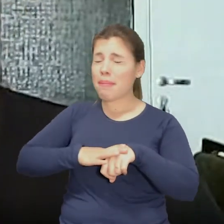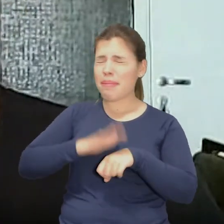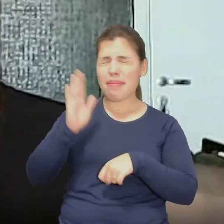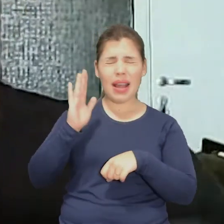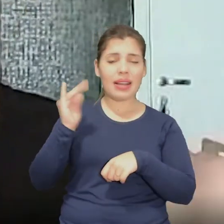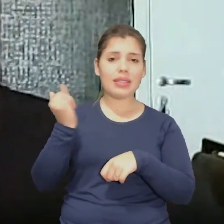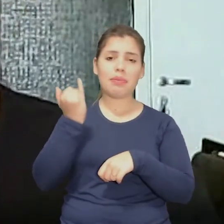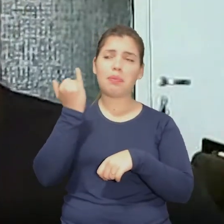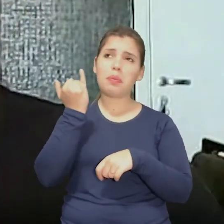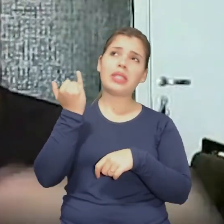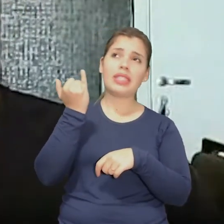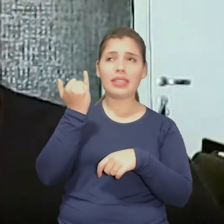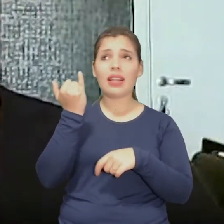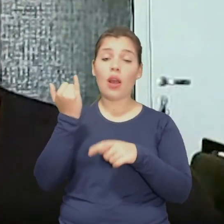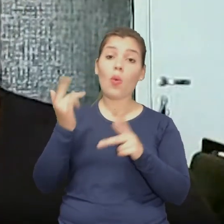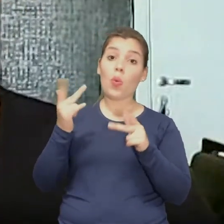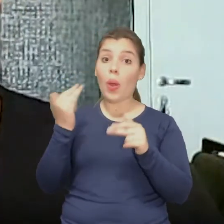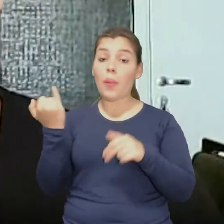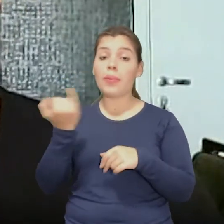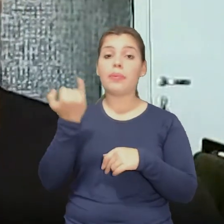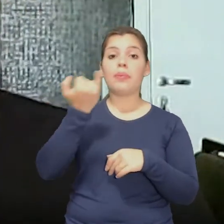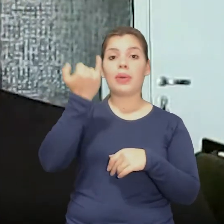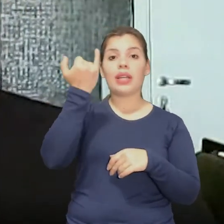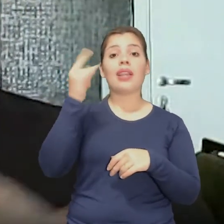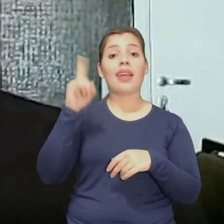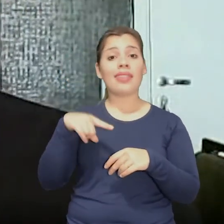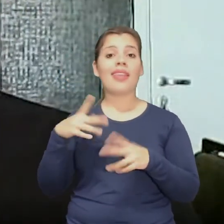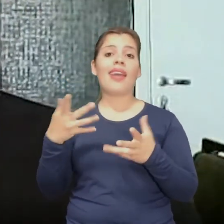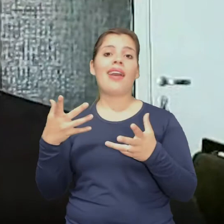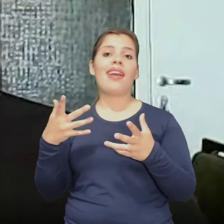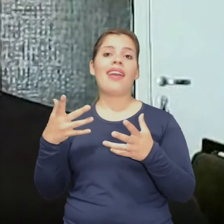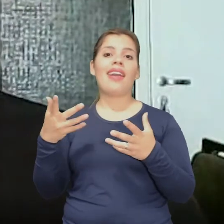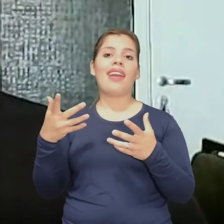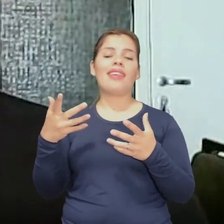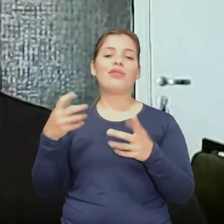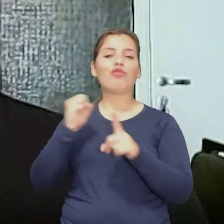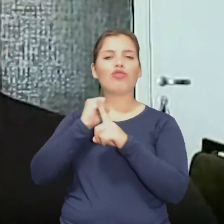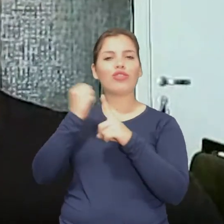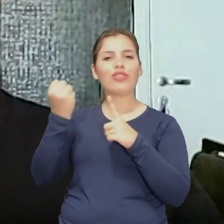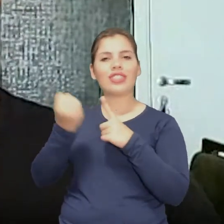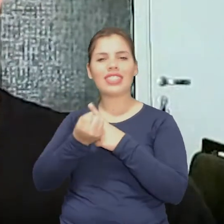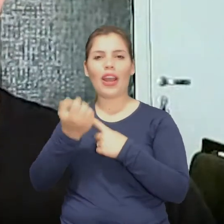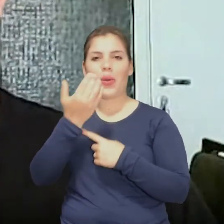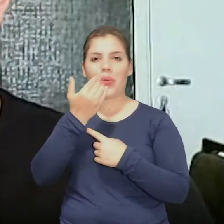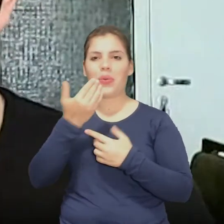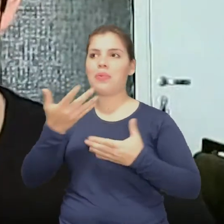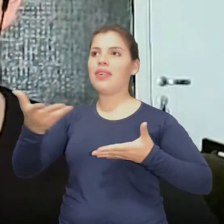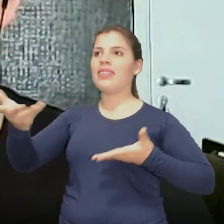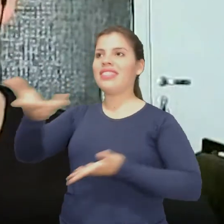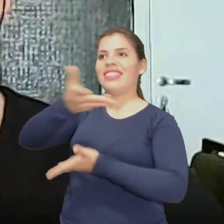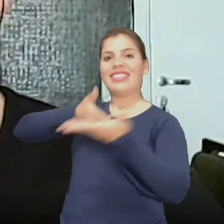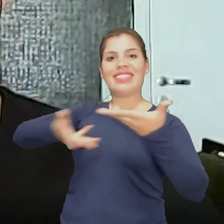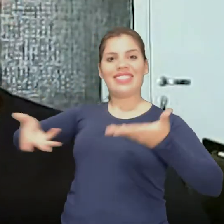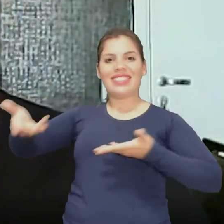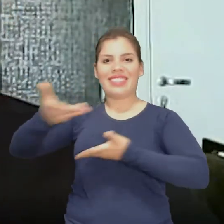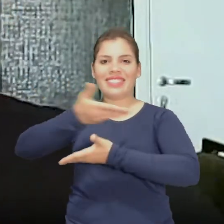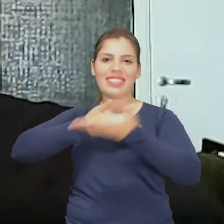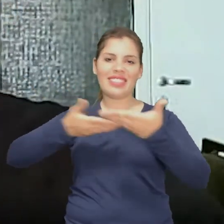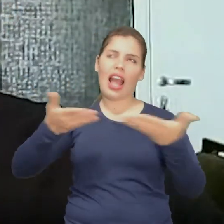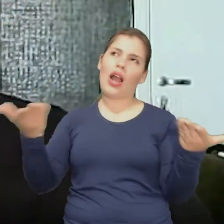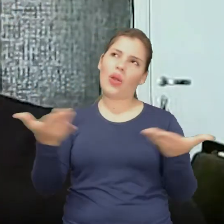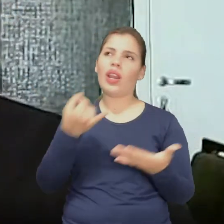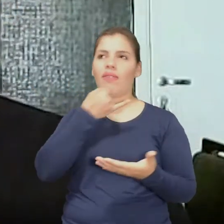mais importante, até o tão importante, não vou dizer mais importante, tão importante é muitas vezes a questão social, né? A questão assim de estar com